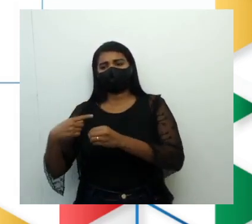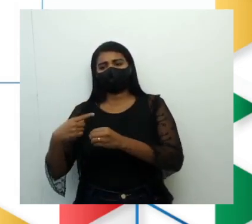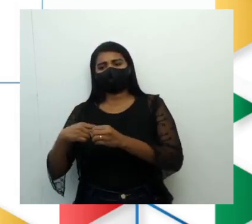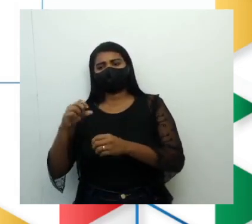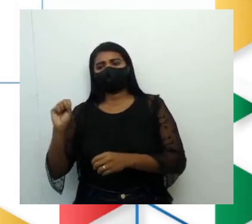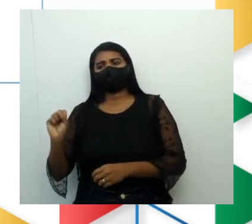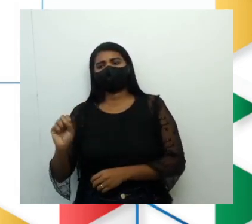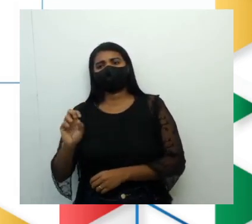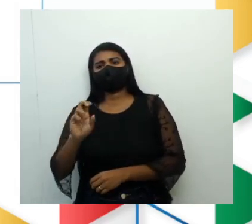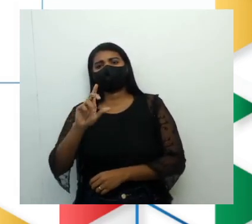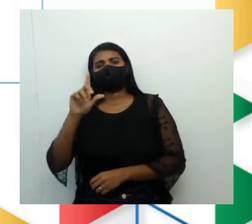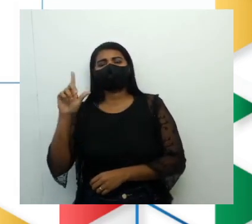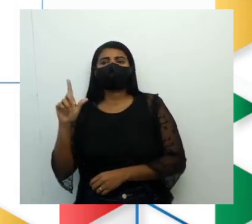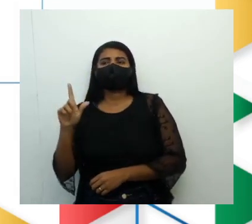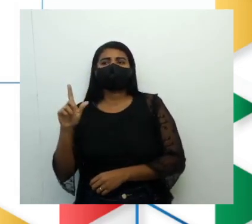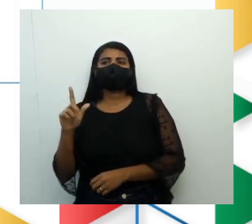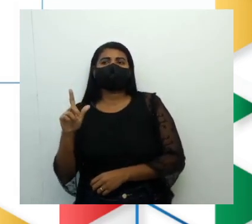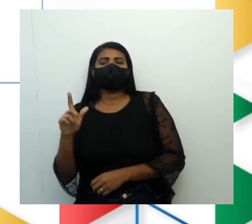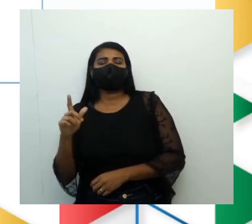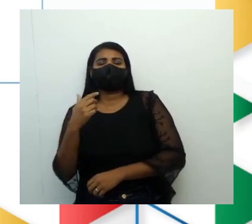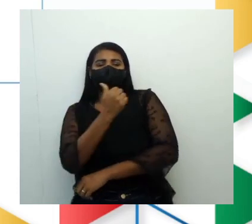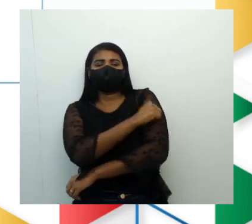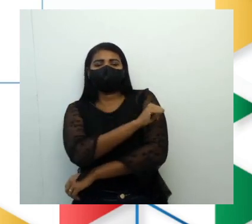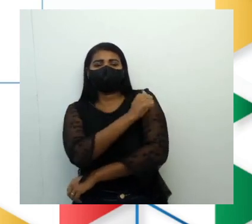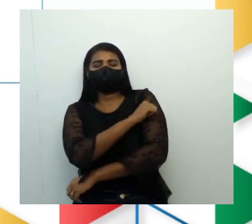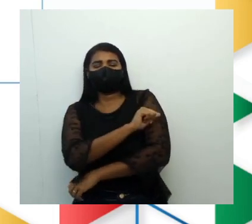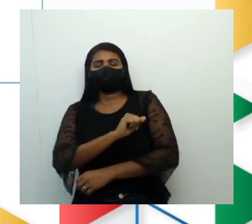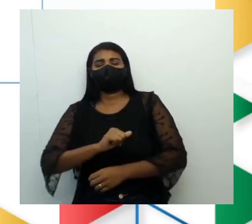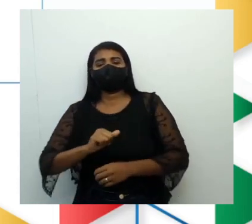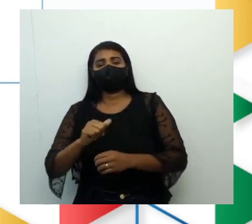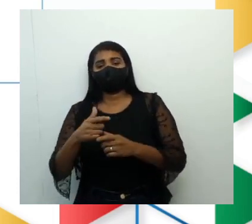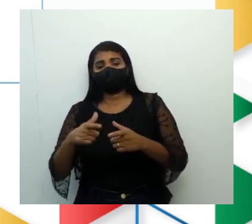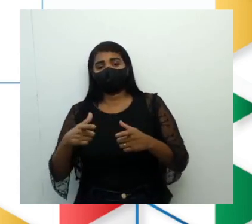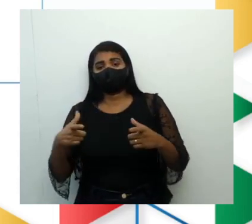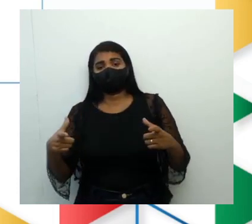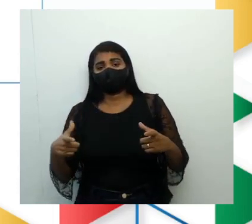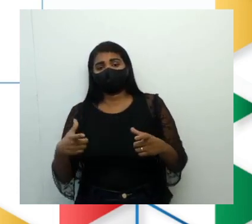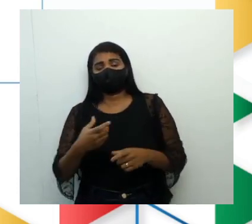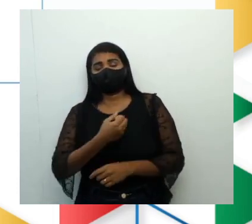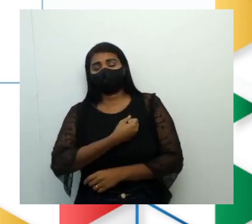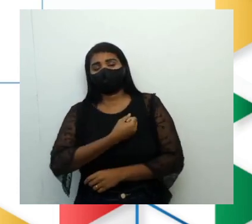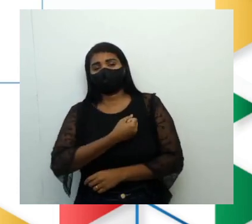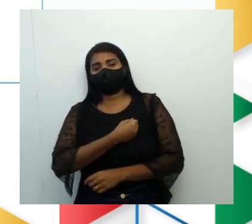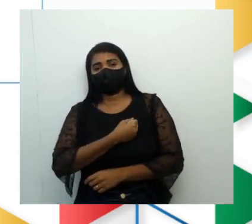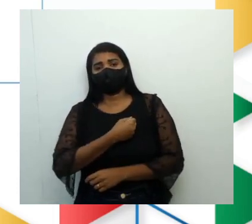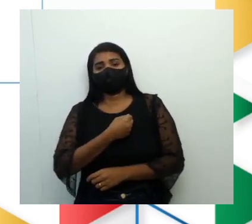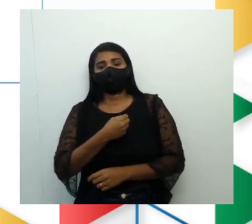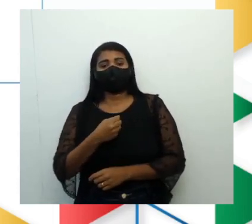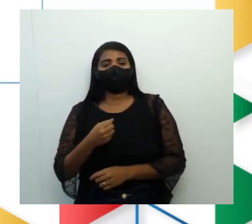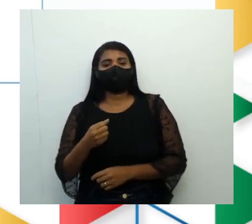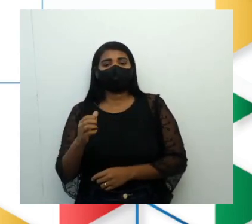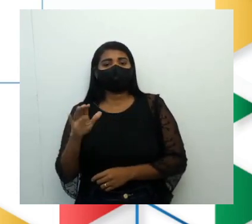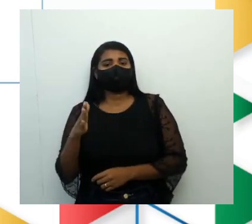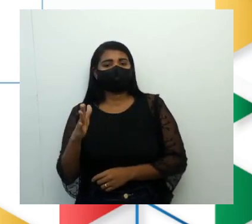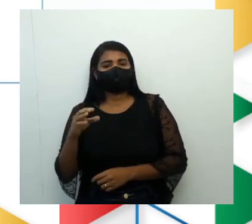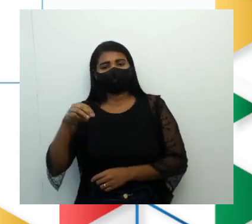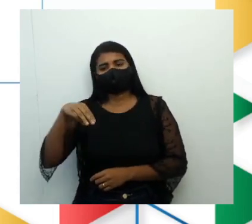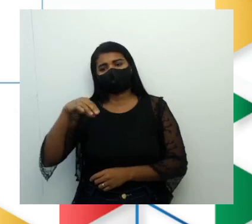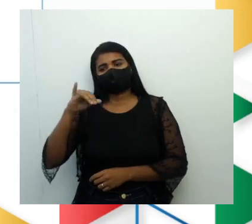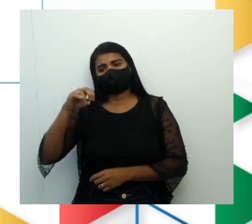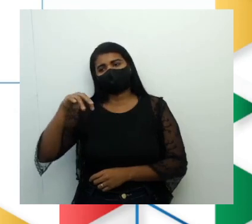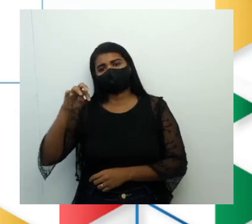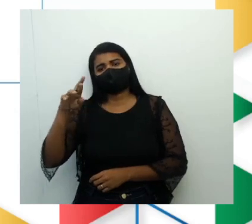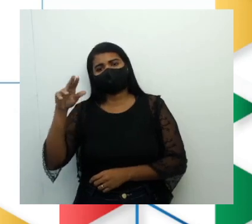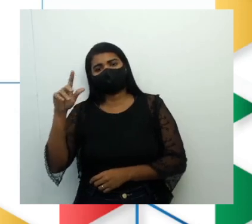Minas Gerais, e a sede vai ficar lá em Rio de Janeiro. Crescimento de inúmeras atividades secundárias e dependentes da mineração.